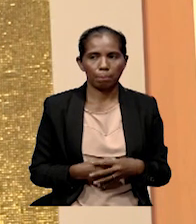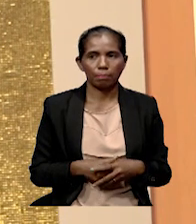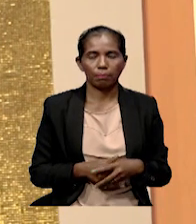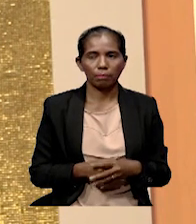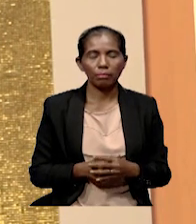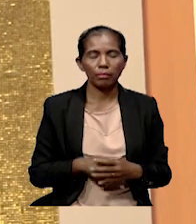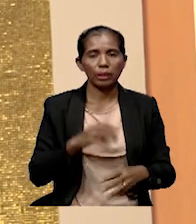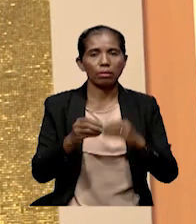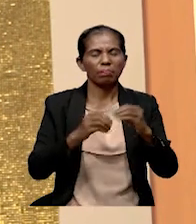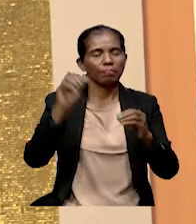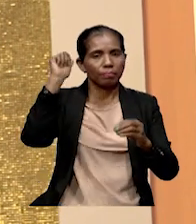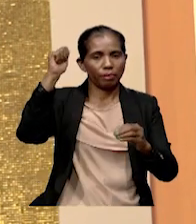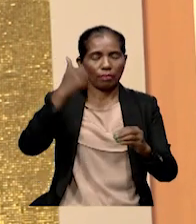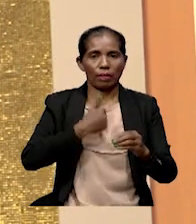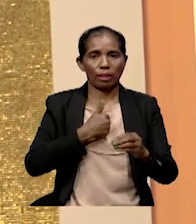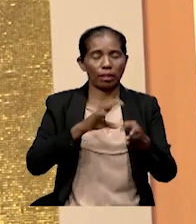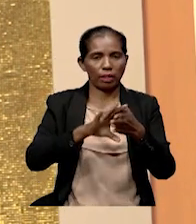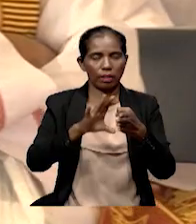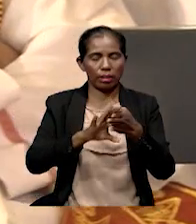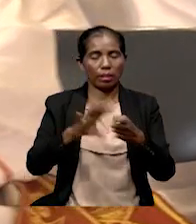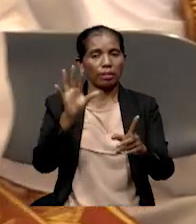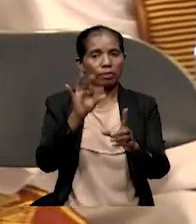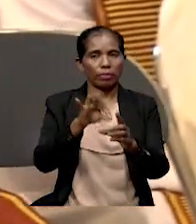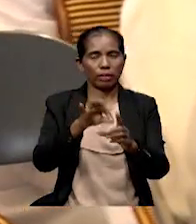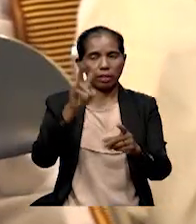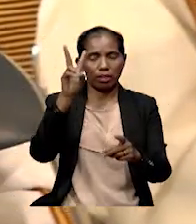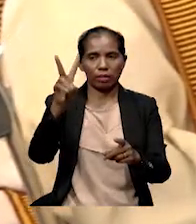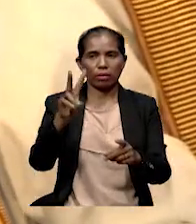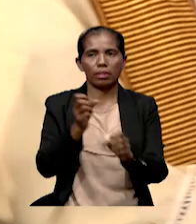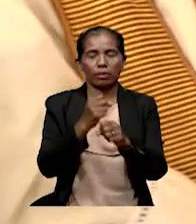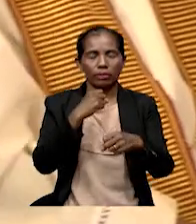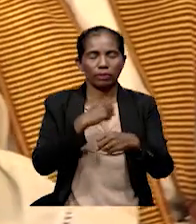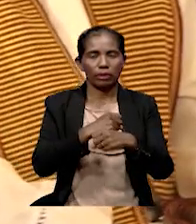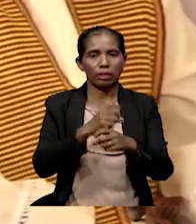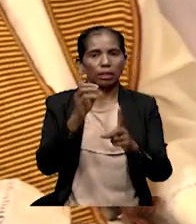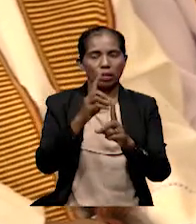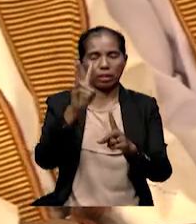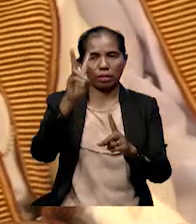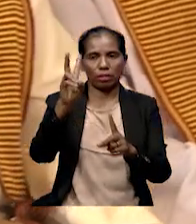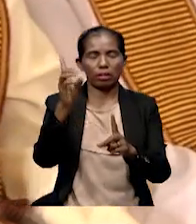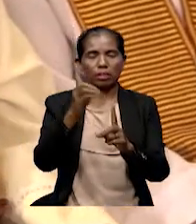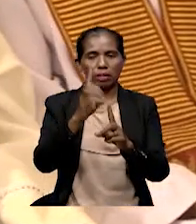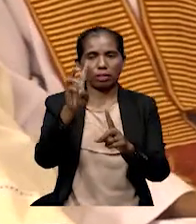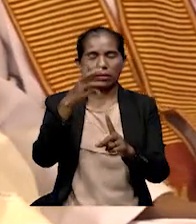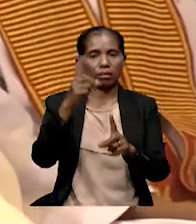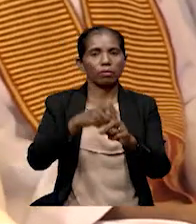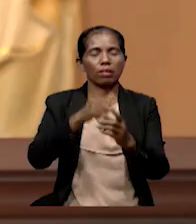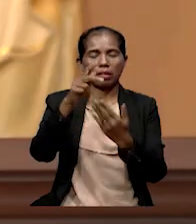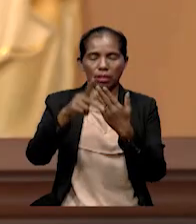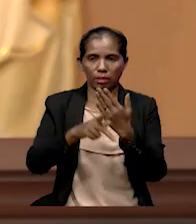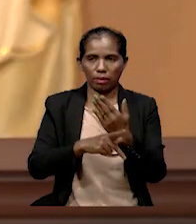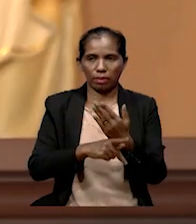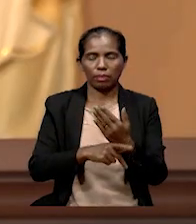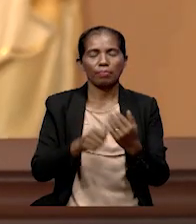Relação com a campanha eleitoral para a eleição presidencial segunda volta, Nebe Maxi Ahu e a Lorong Rua, to Lorong Serusing Nen, fulano abril,